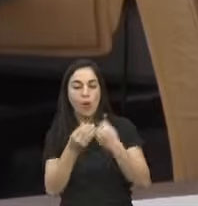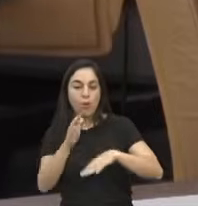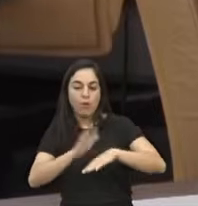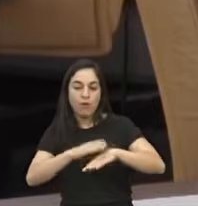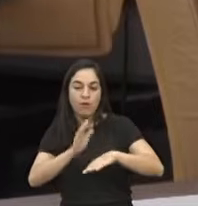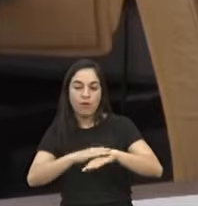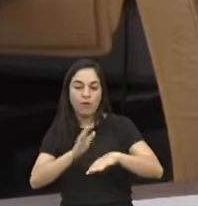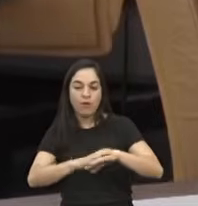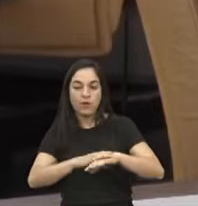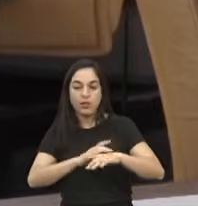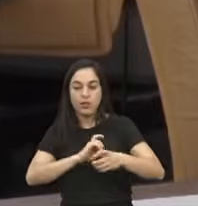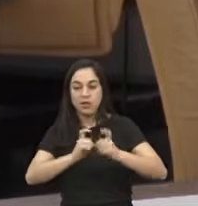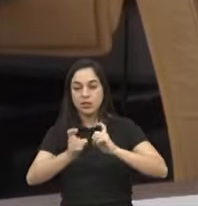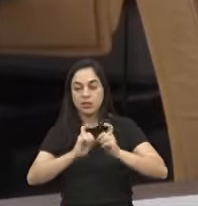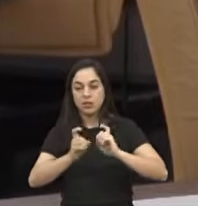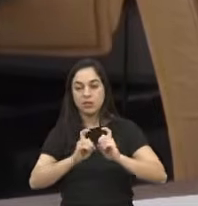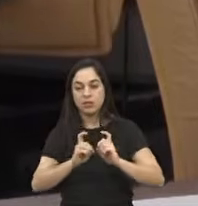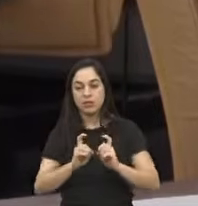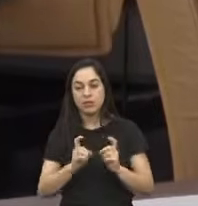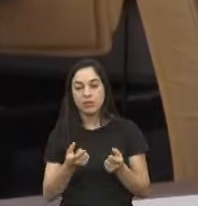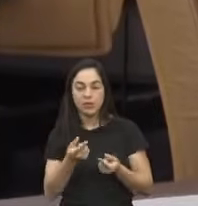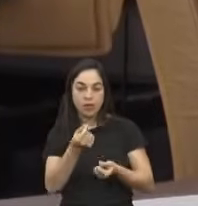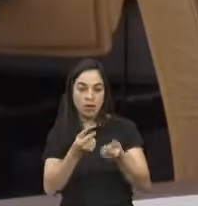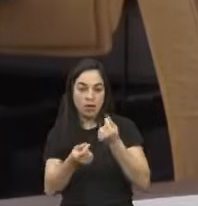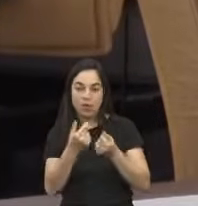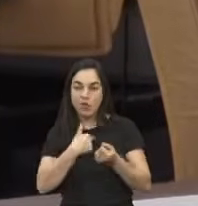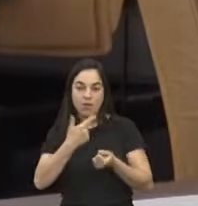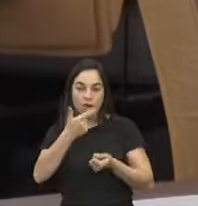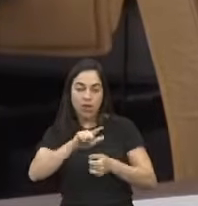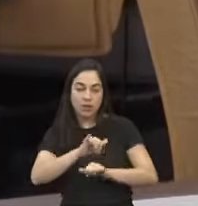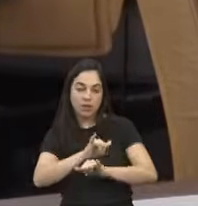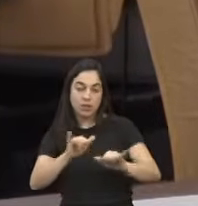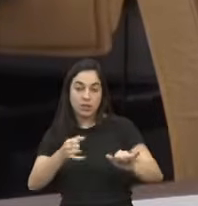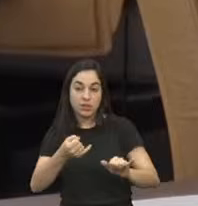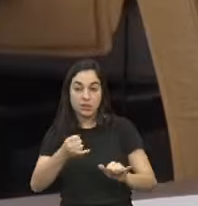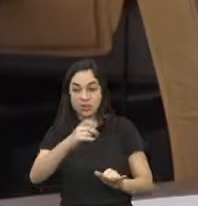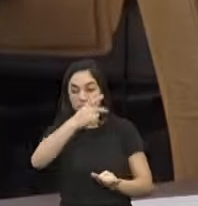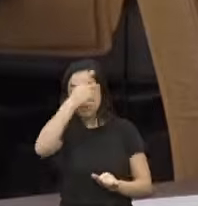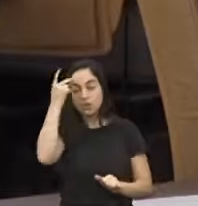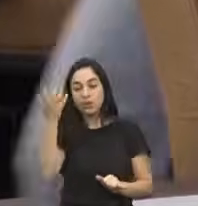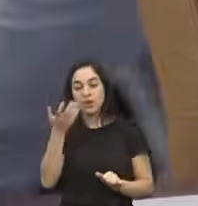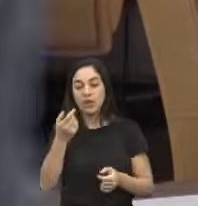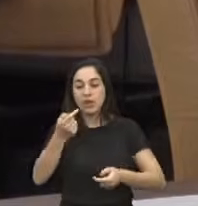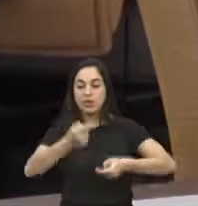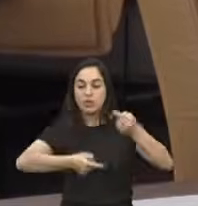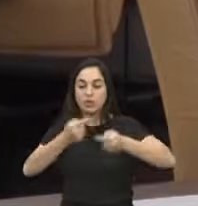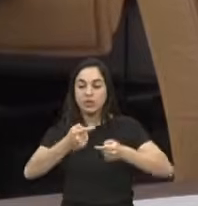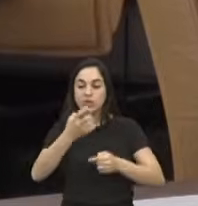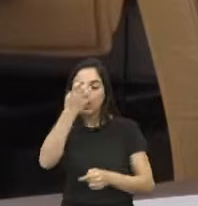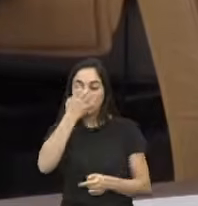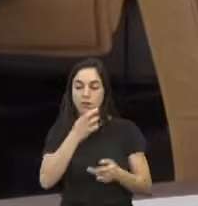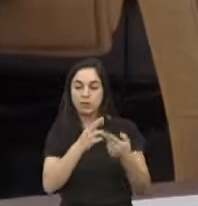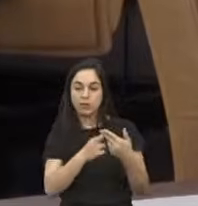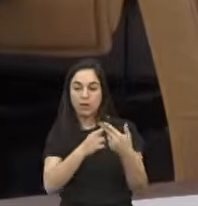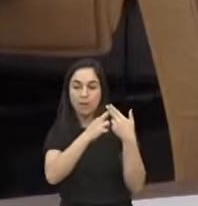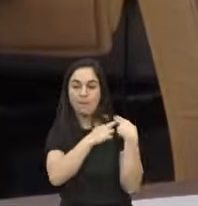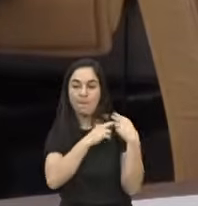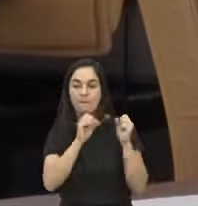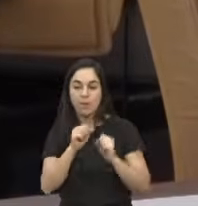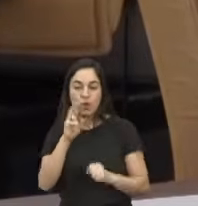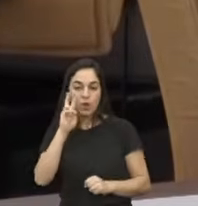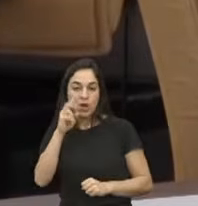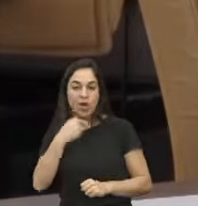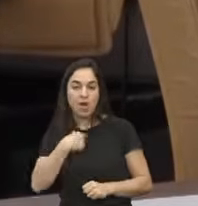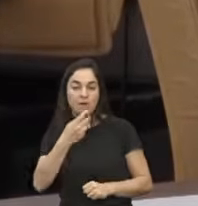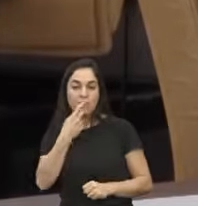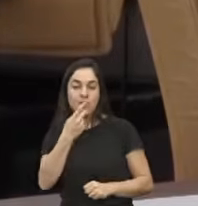durante a sessão Não Gera Economia, então não vou ficar repetindo aqui. Se alguém realmente está disposto a discutir com seriedade, com responsabilidade, pode olhar o que eu acabei de